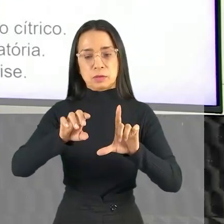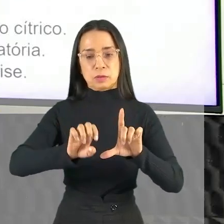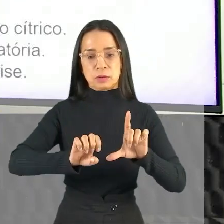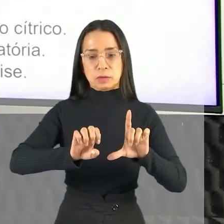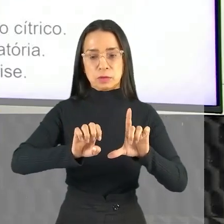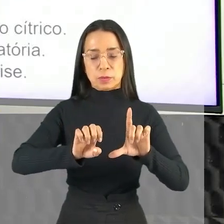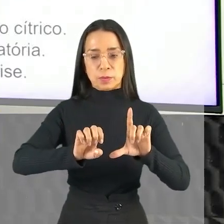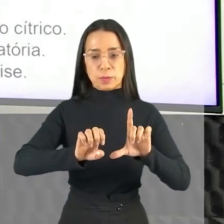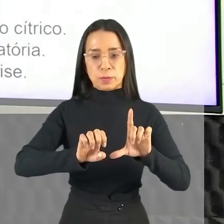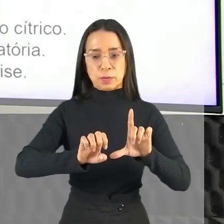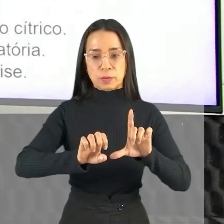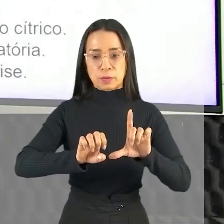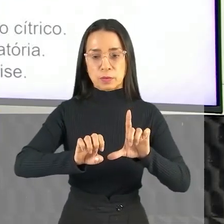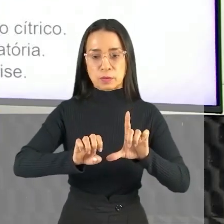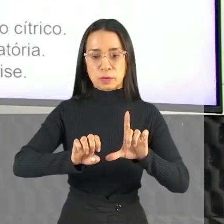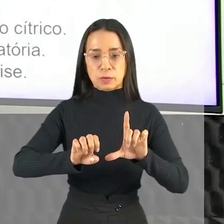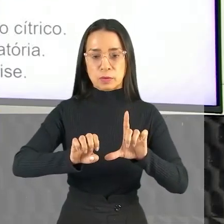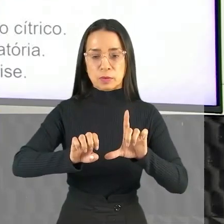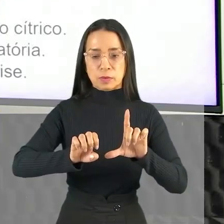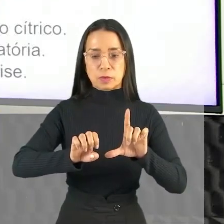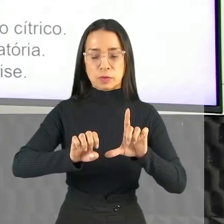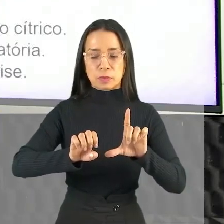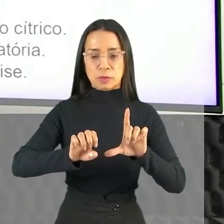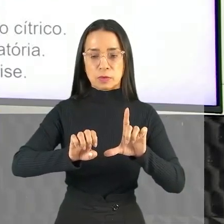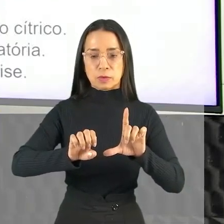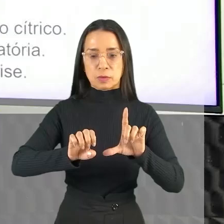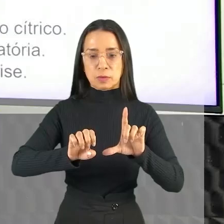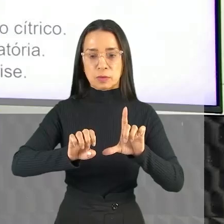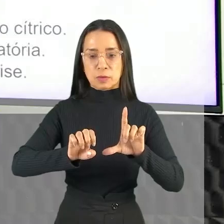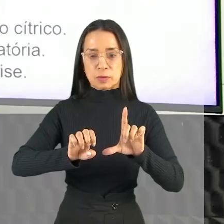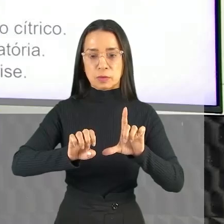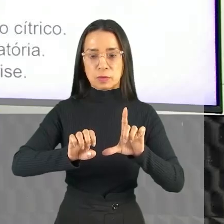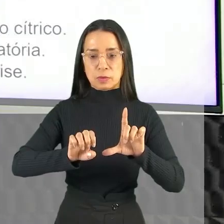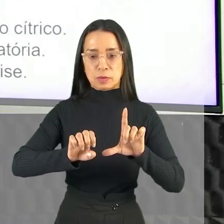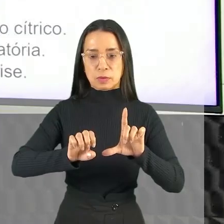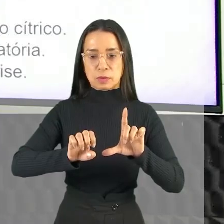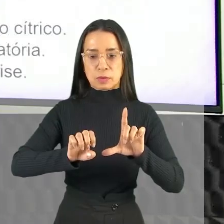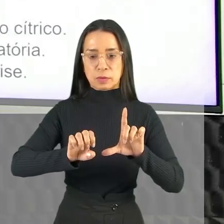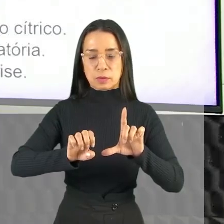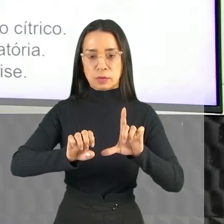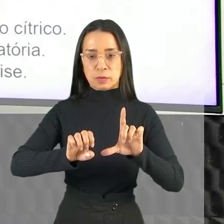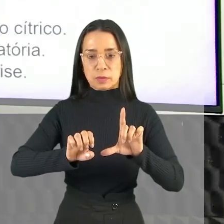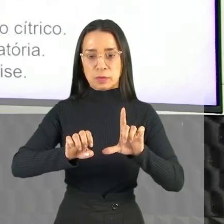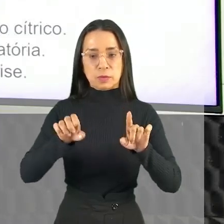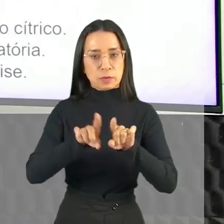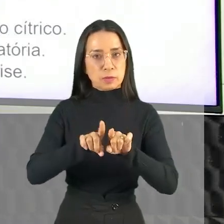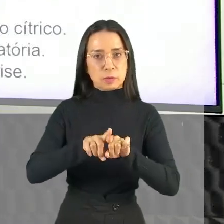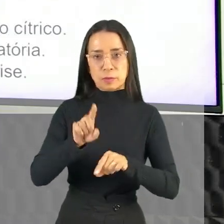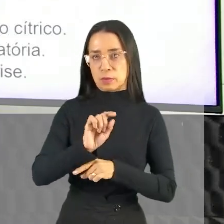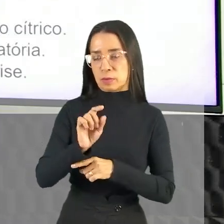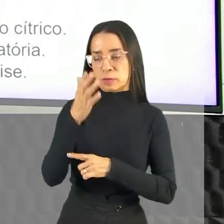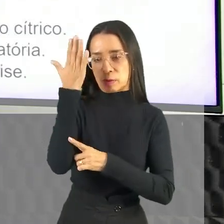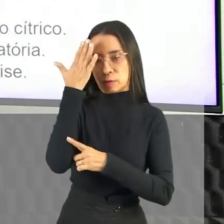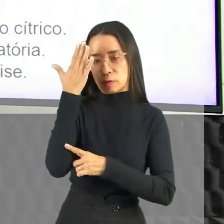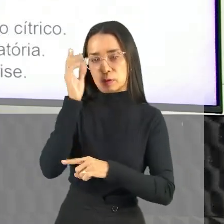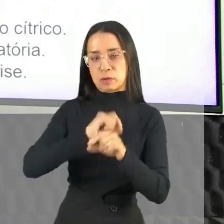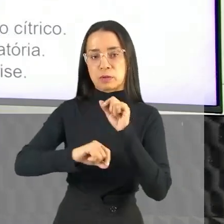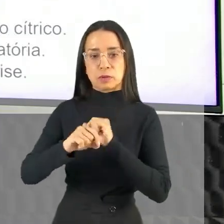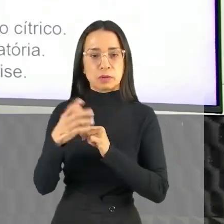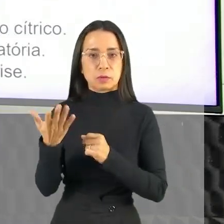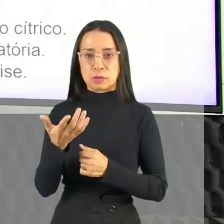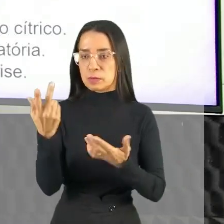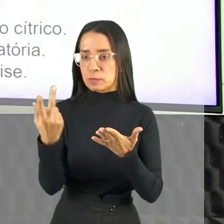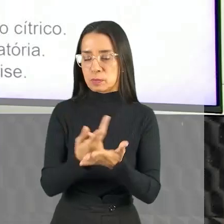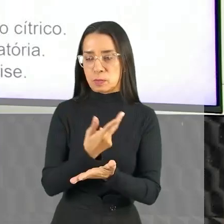etapas. E letra E, ciclo do ácido cítrico, glicose e glicólise. Também a gente já entendeu que não